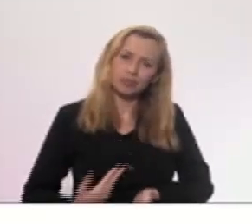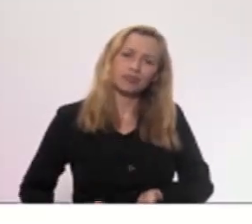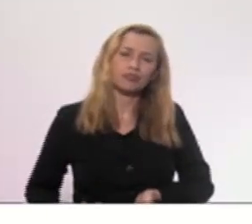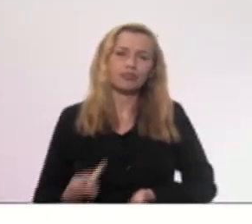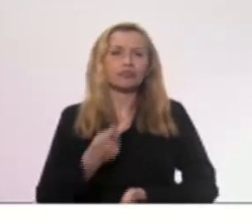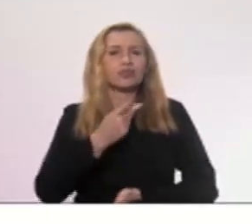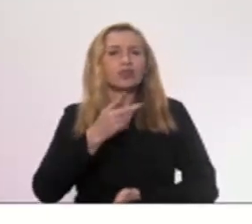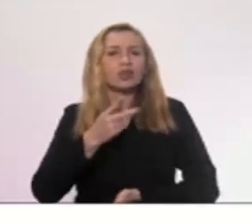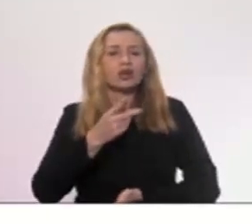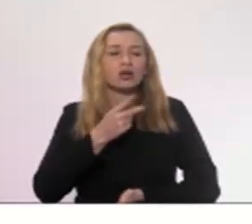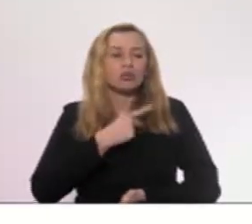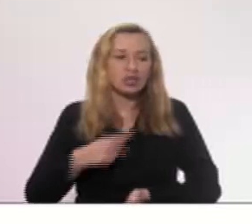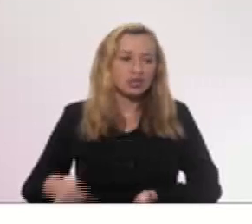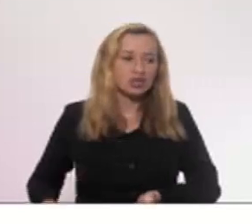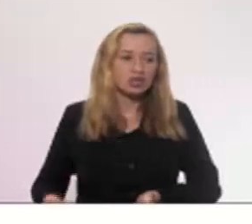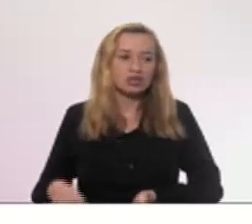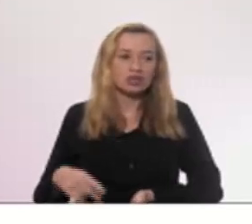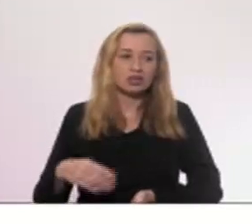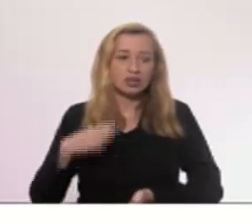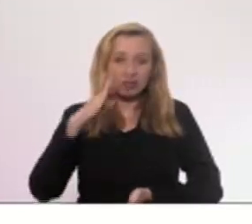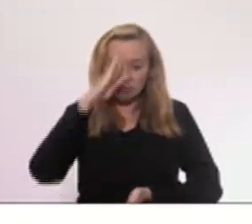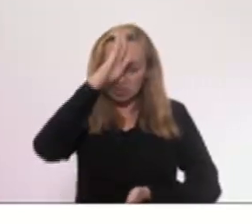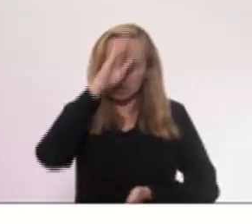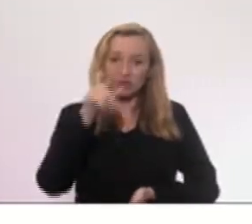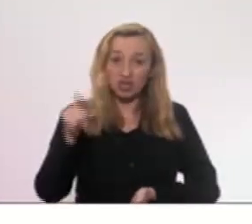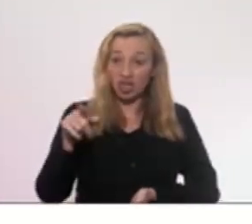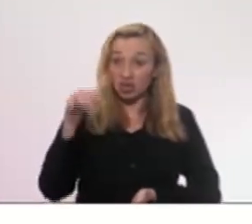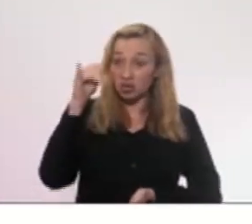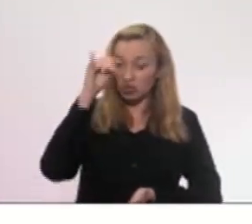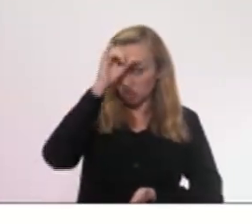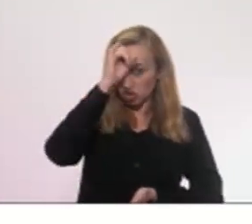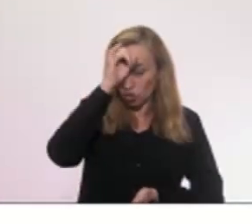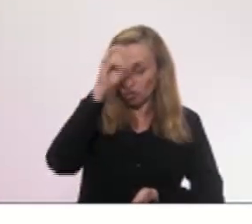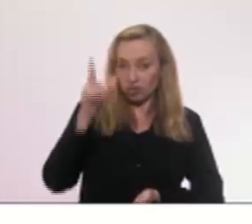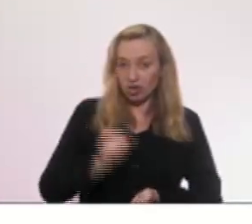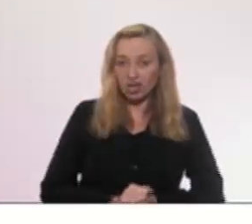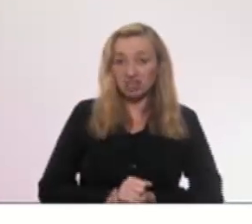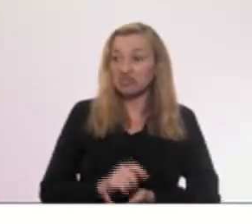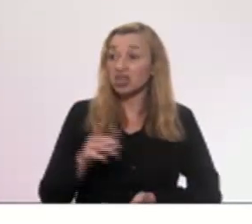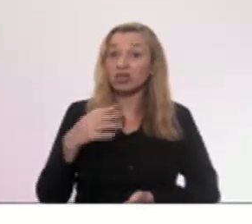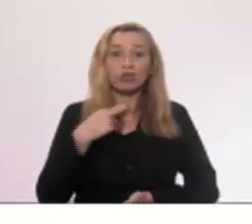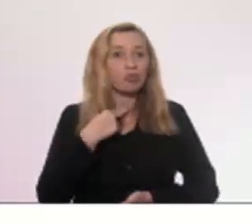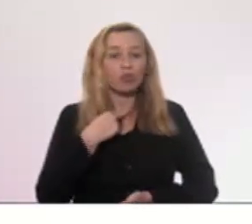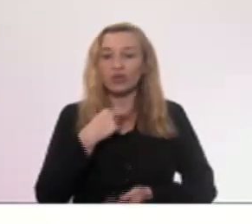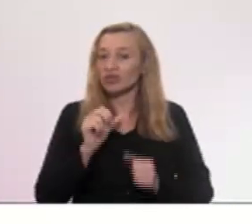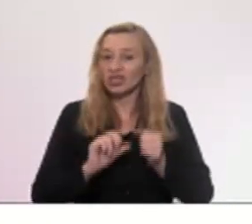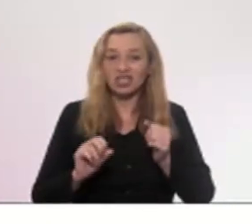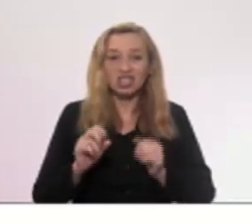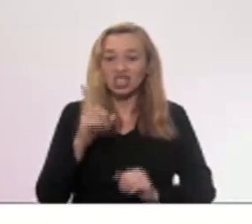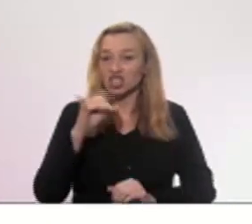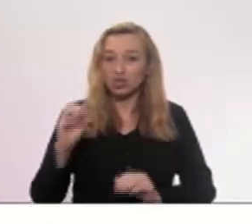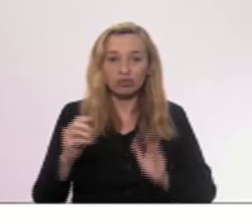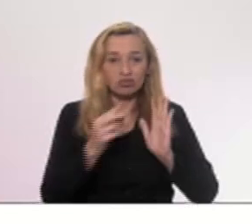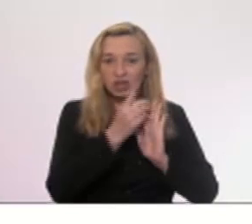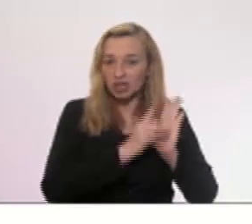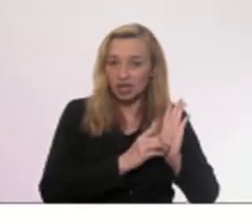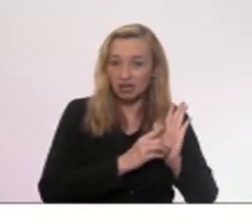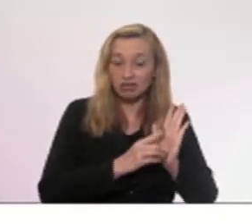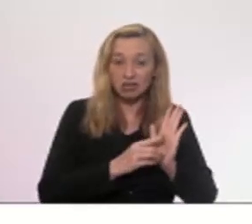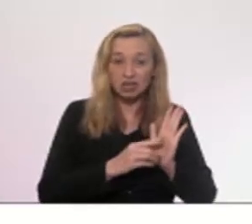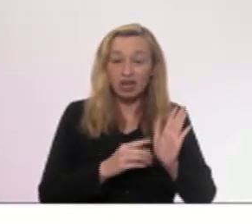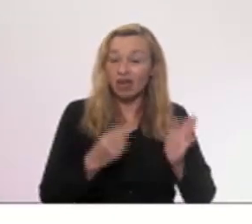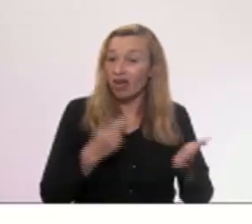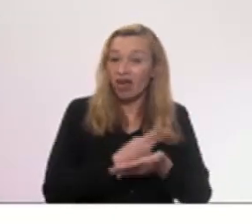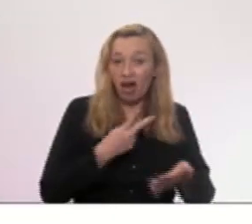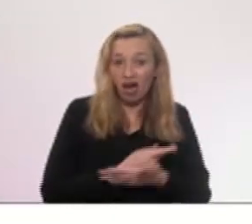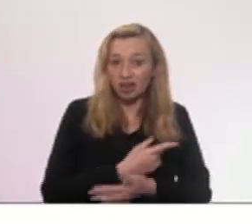República, que é um idiota inútil, o que ele ignora é que ele não pode fazer isso por decreto. O seu furor autoritário é